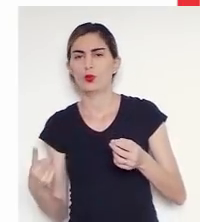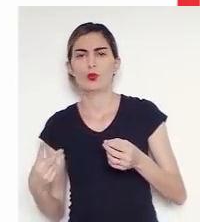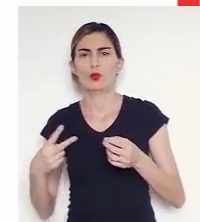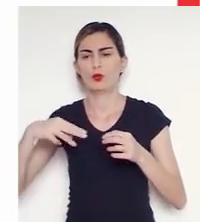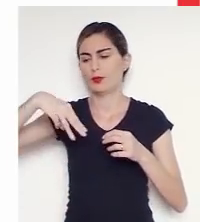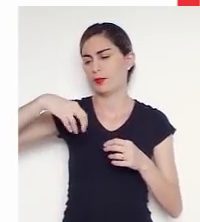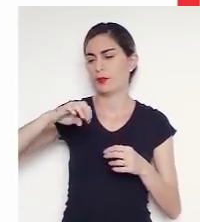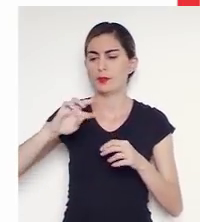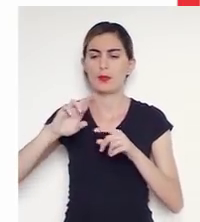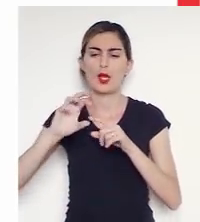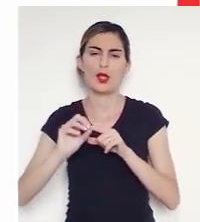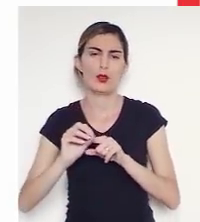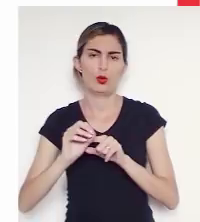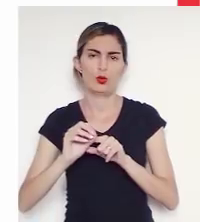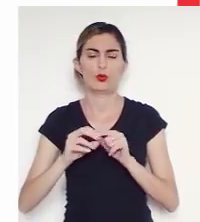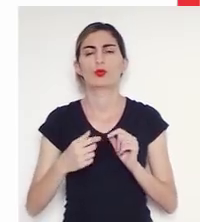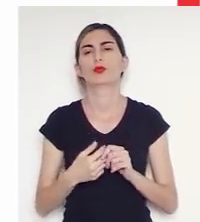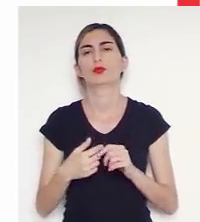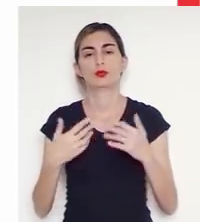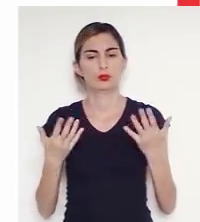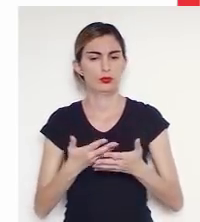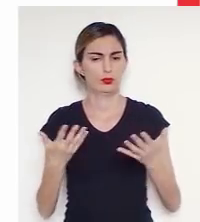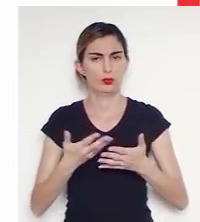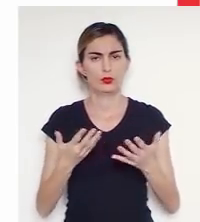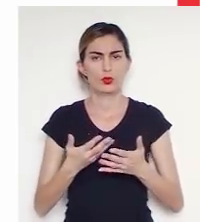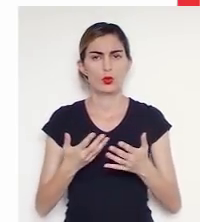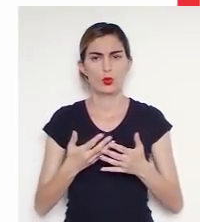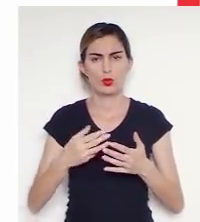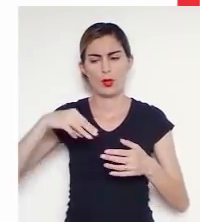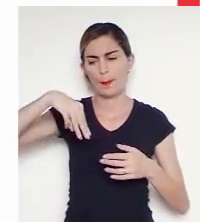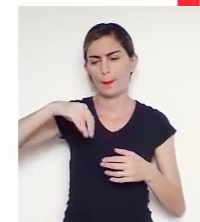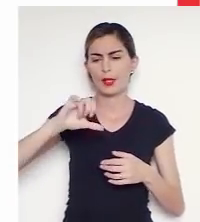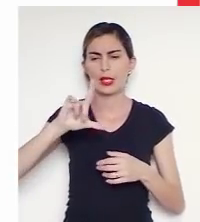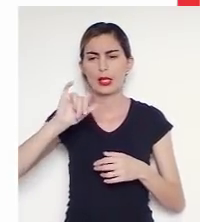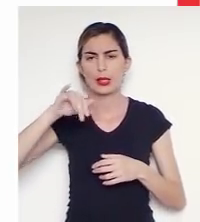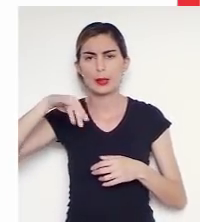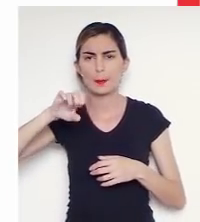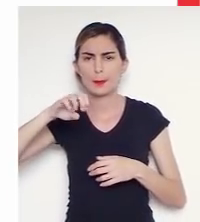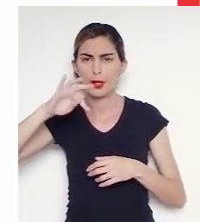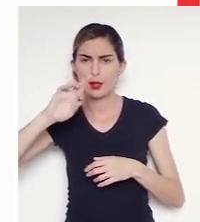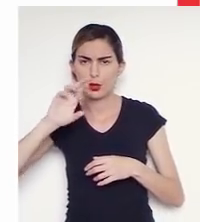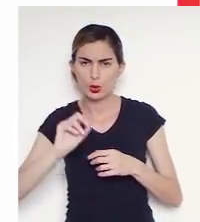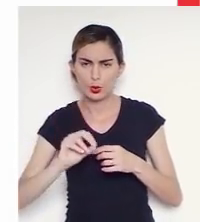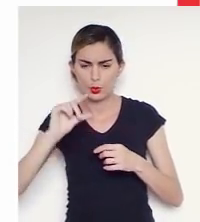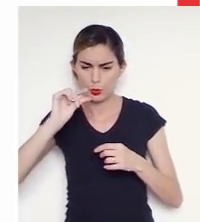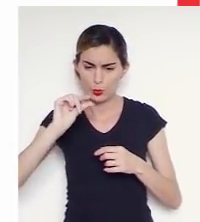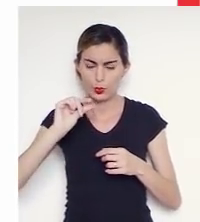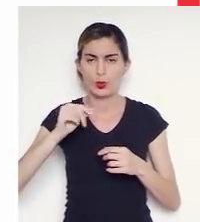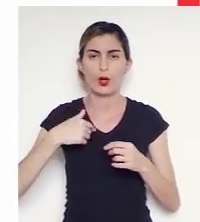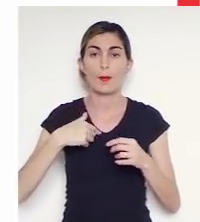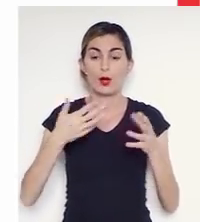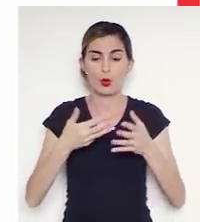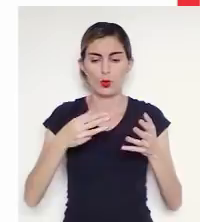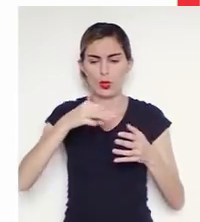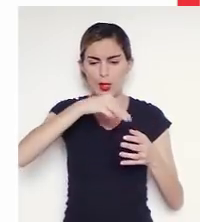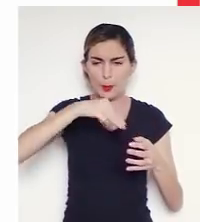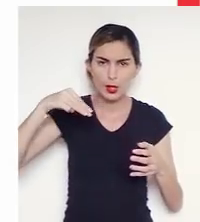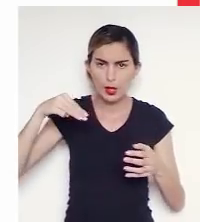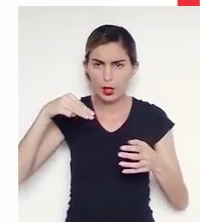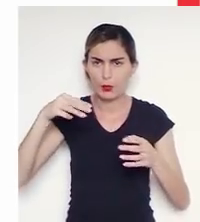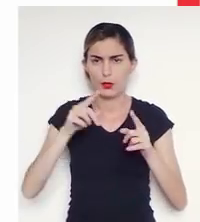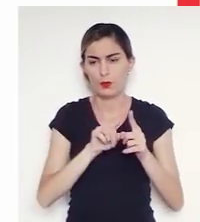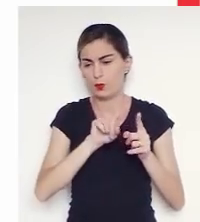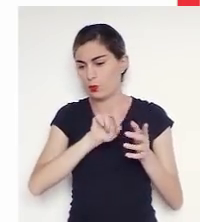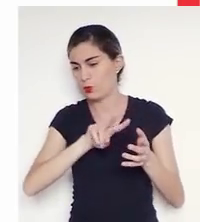Converta para metro, tá bom? Então vamos lá, agora de milímetro para metro. Perceba então